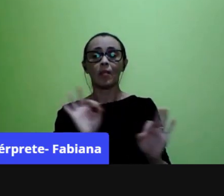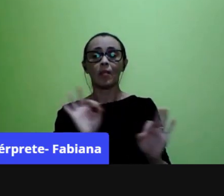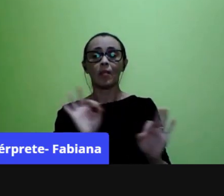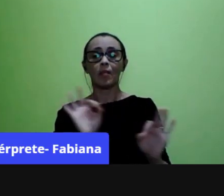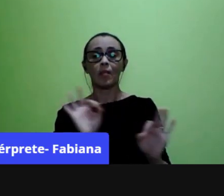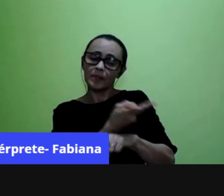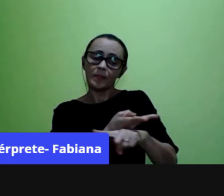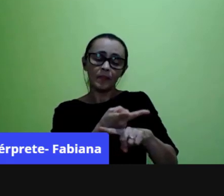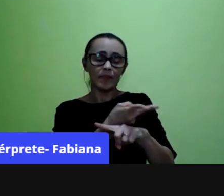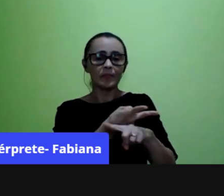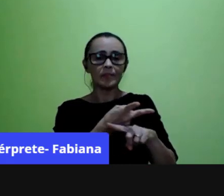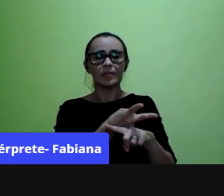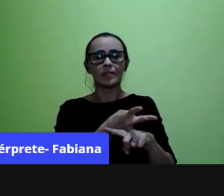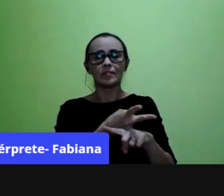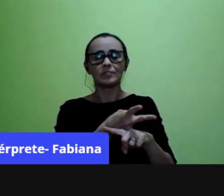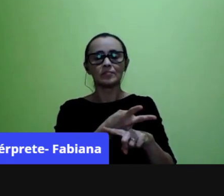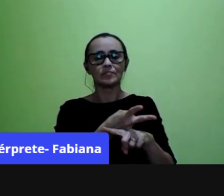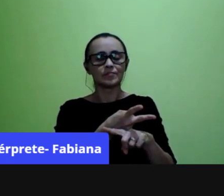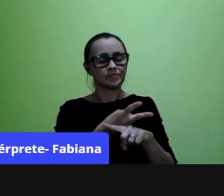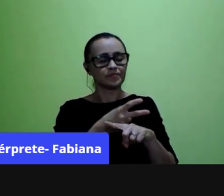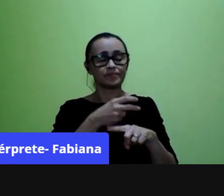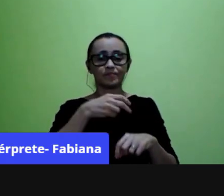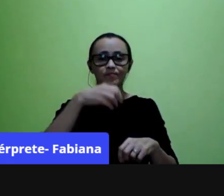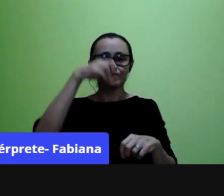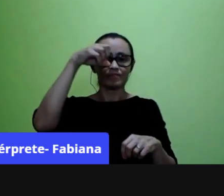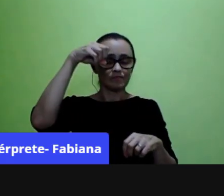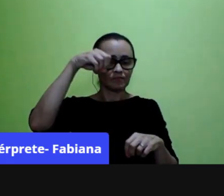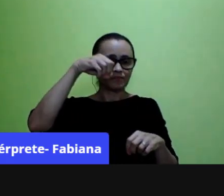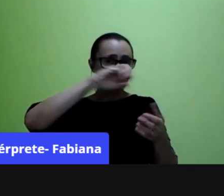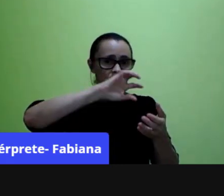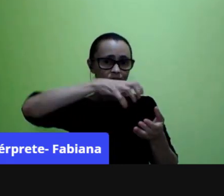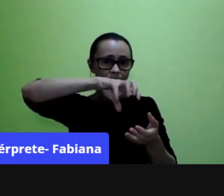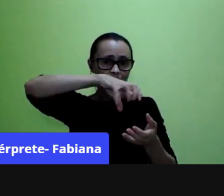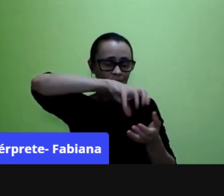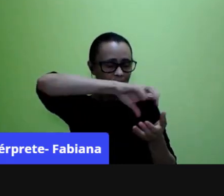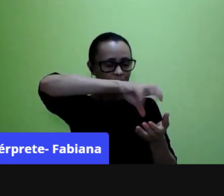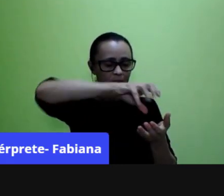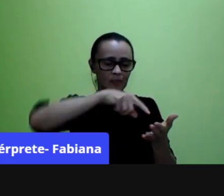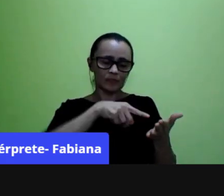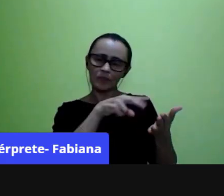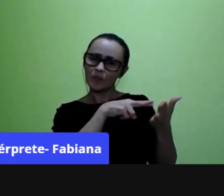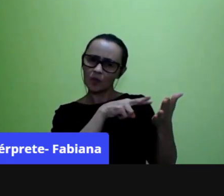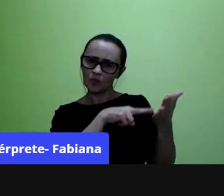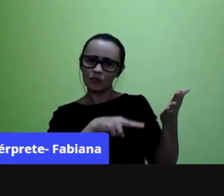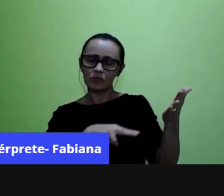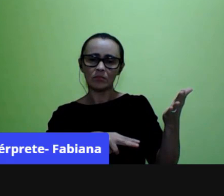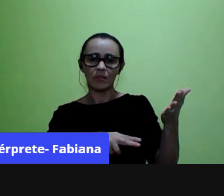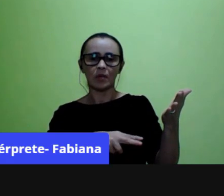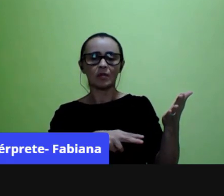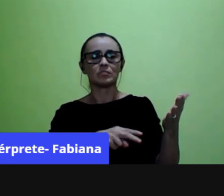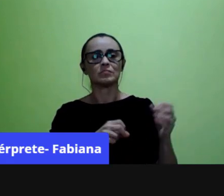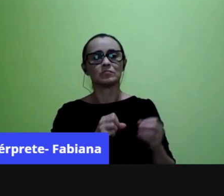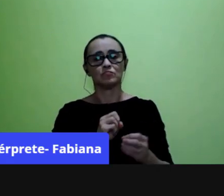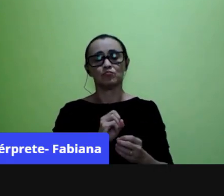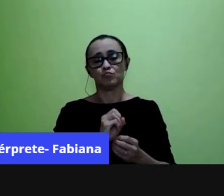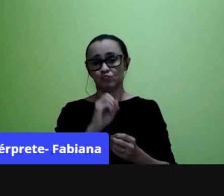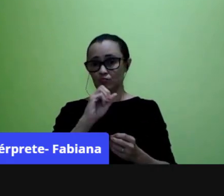sua lâmpada, que uma especificação que tem o lumens de um número elevado, né, até